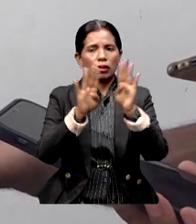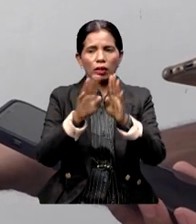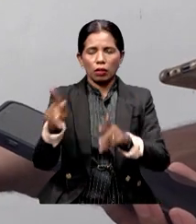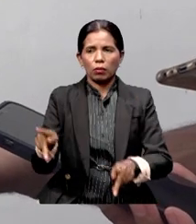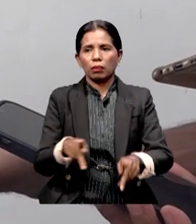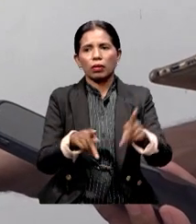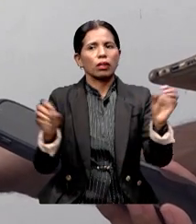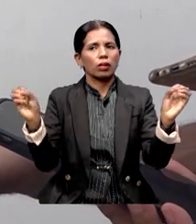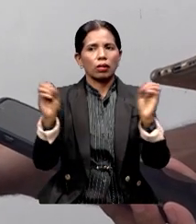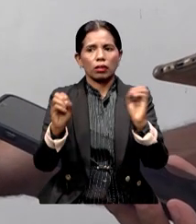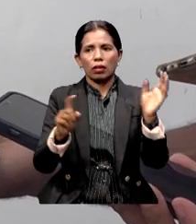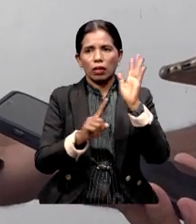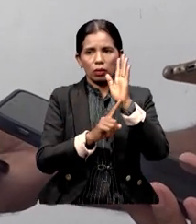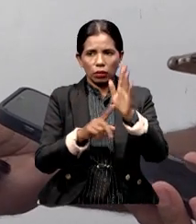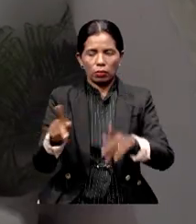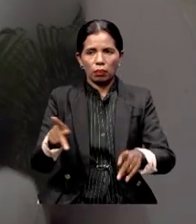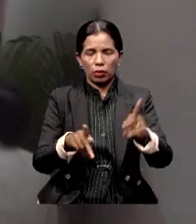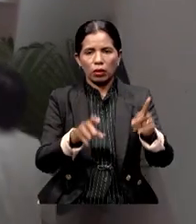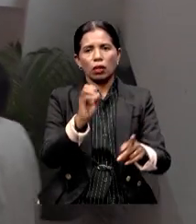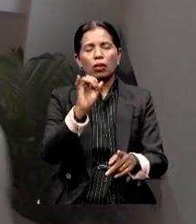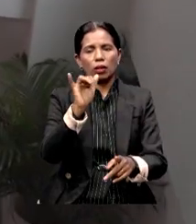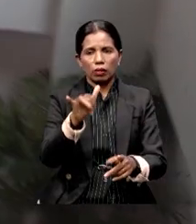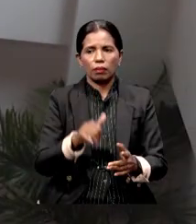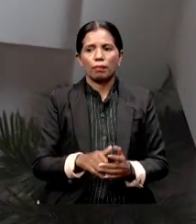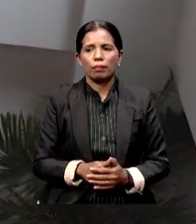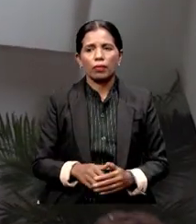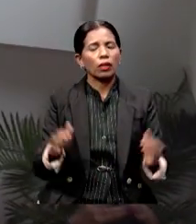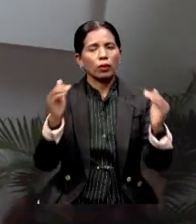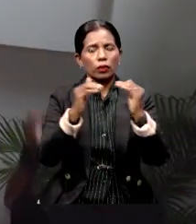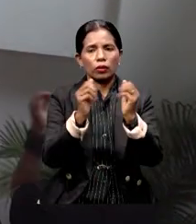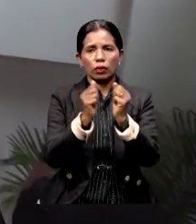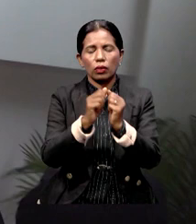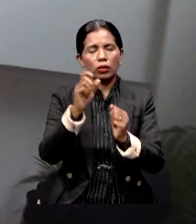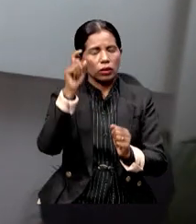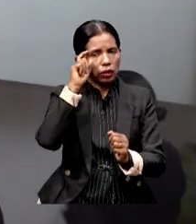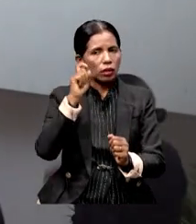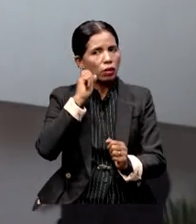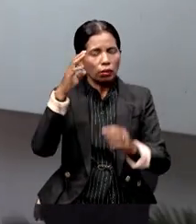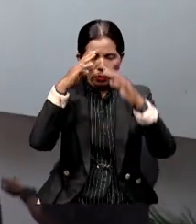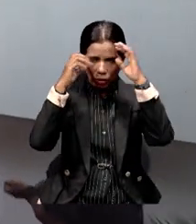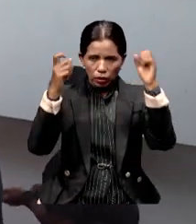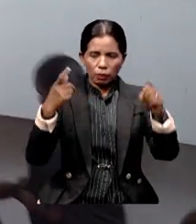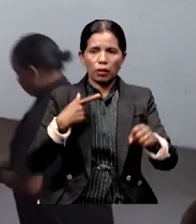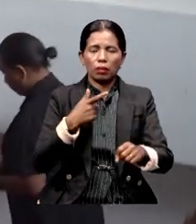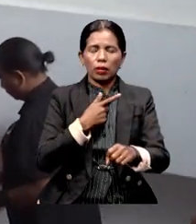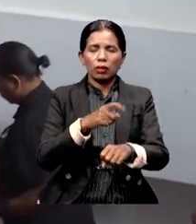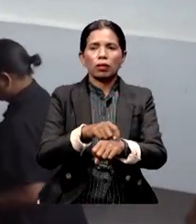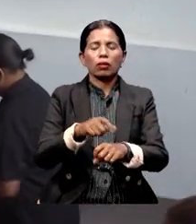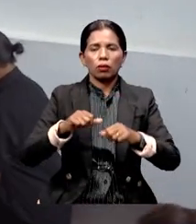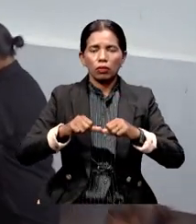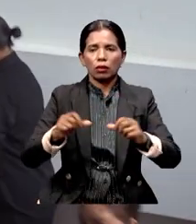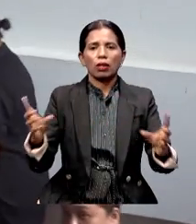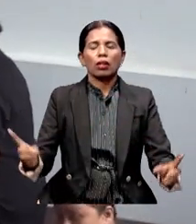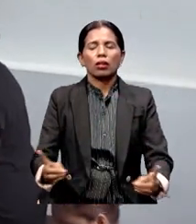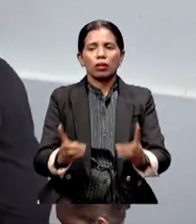os asunto kau tenke fasai ba publiku, ok? A foi no encontro o Senano Guzmão, presidente do Parlamento Nacional e a parte Lorai, continua a Soro